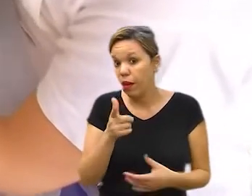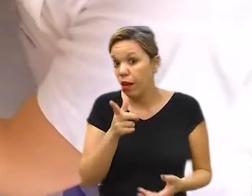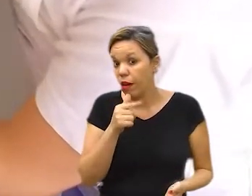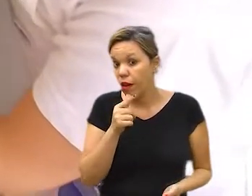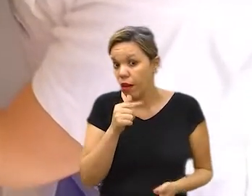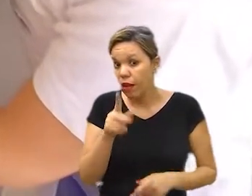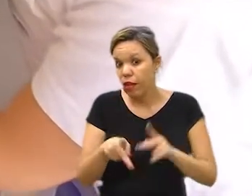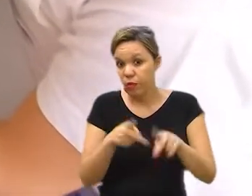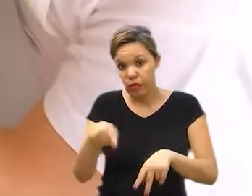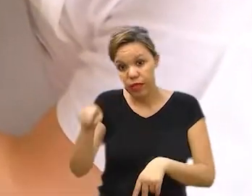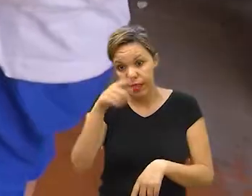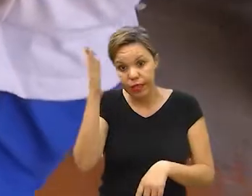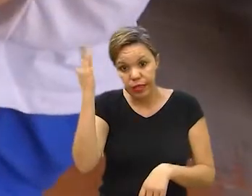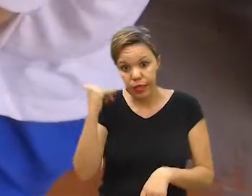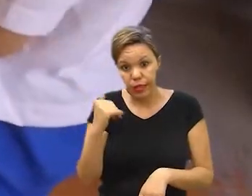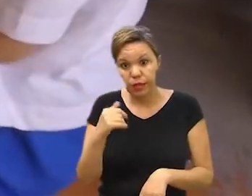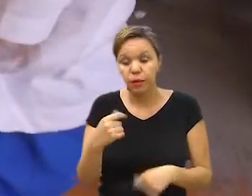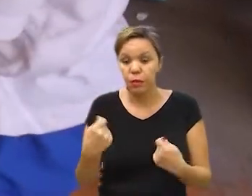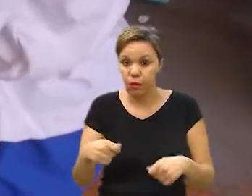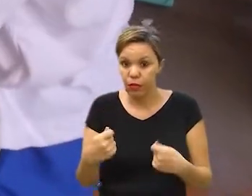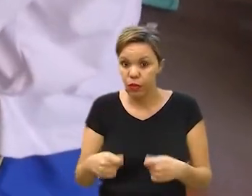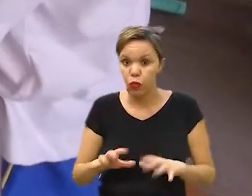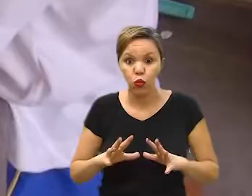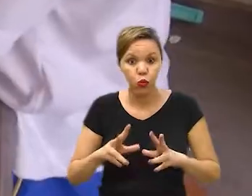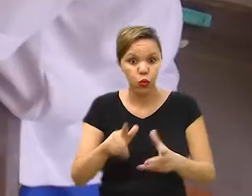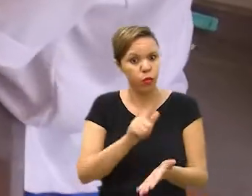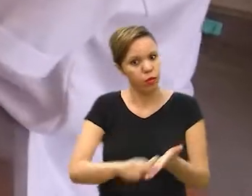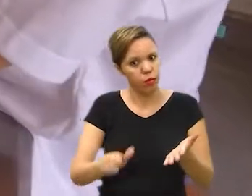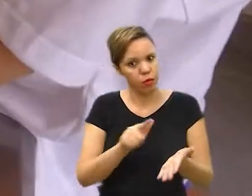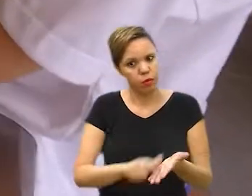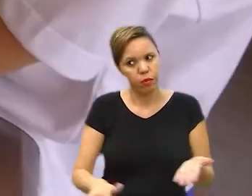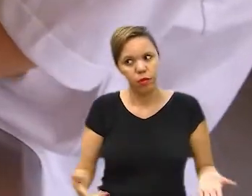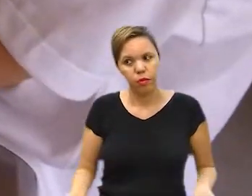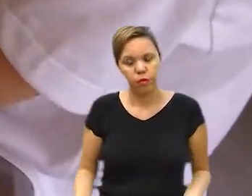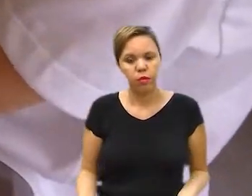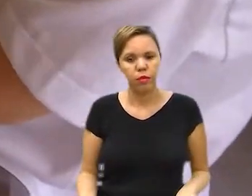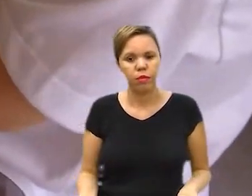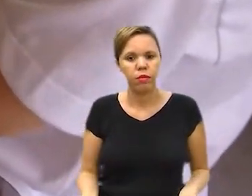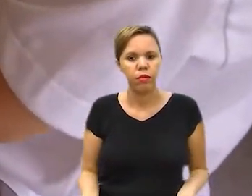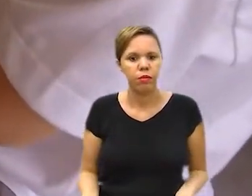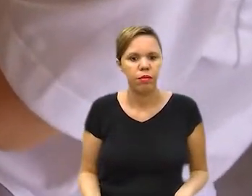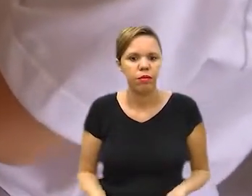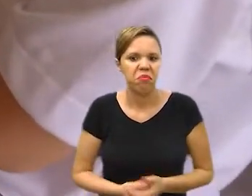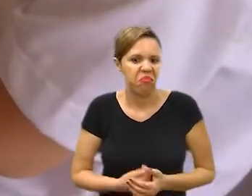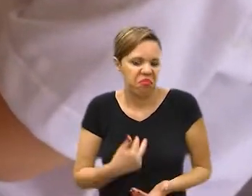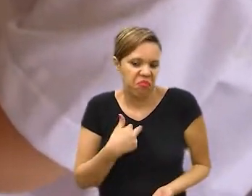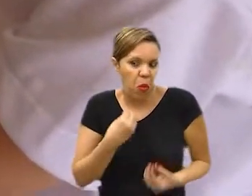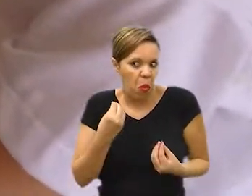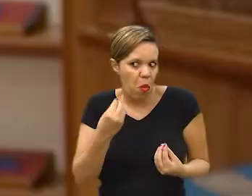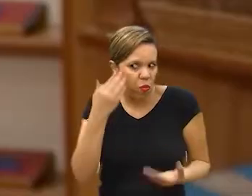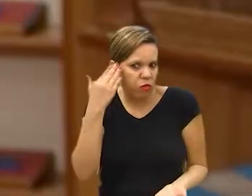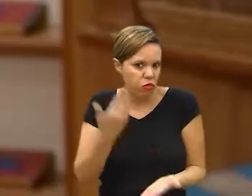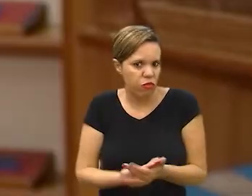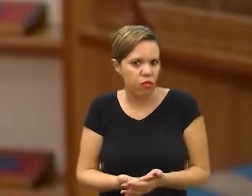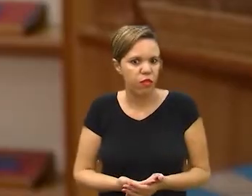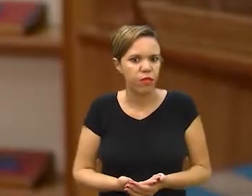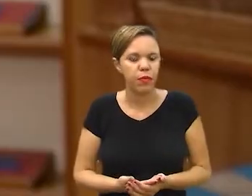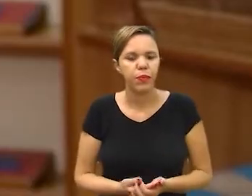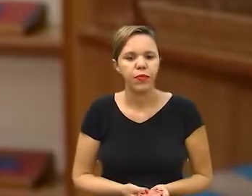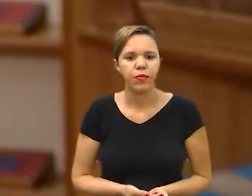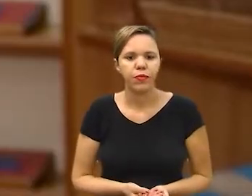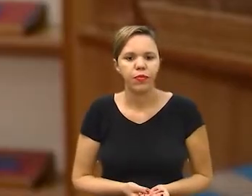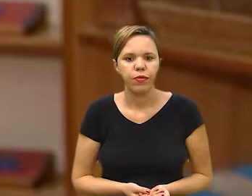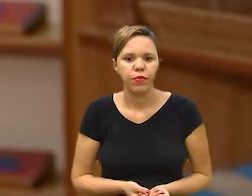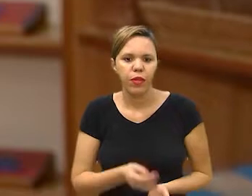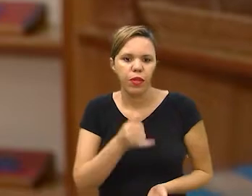a galera sabe. Tem que deixar tudo limpinho. Nem dá para acreditar. Quando,